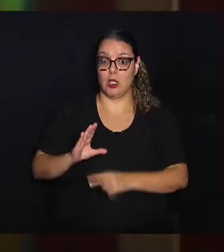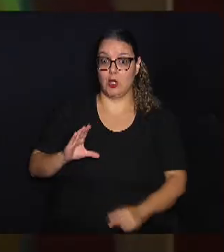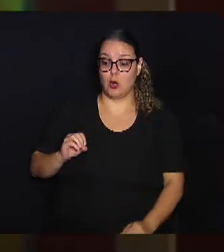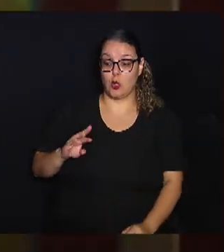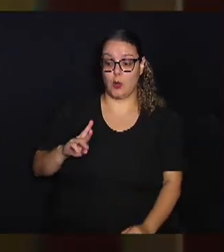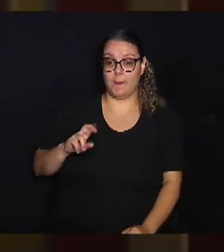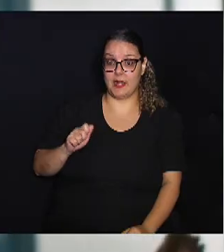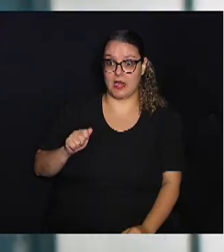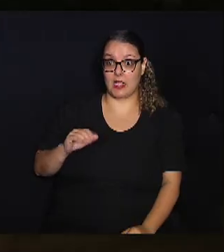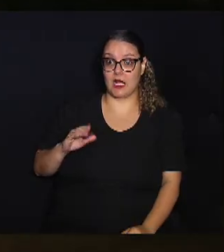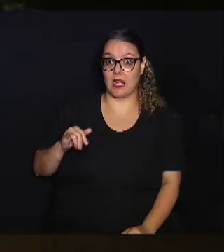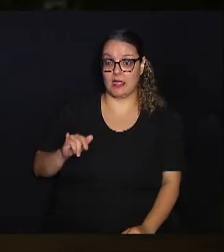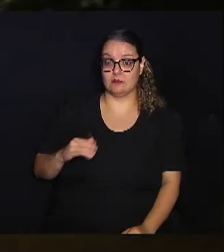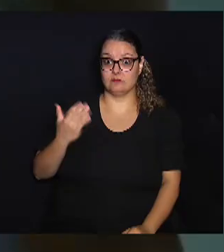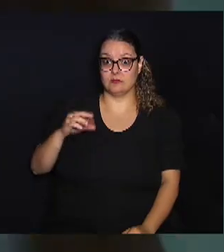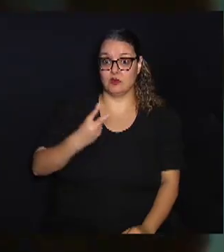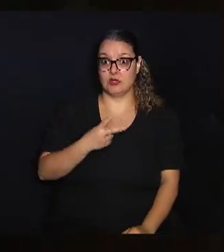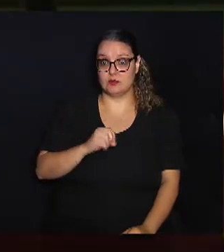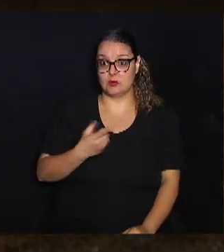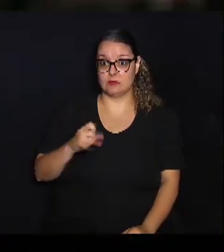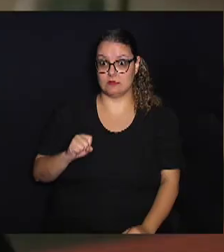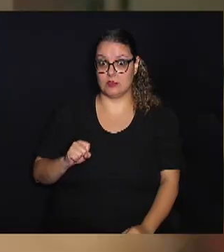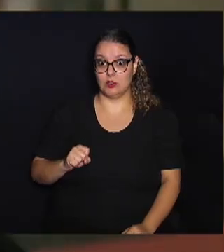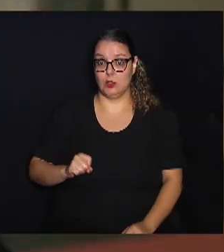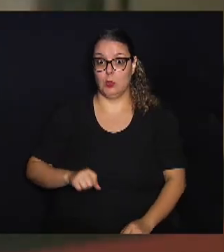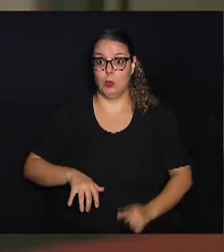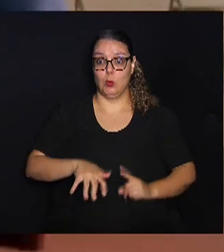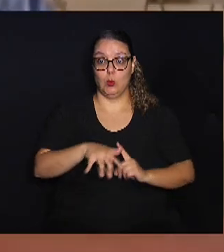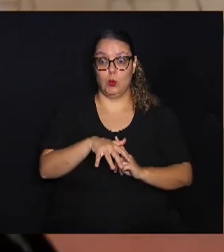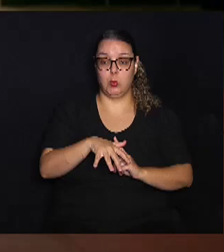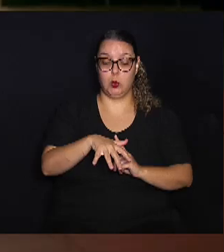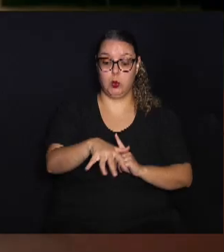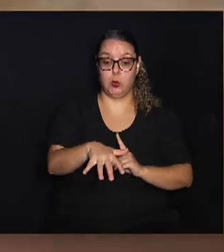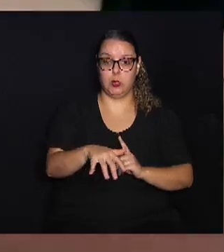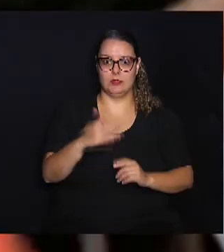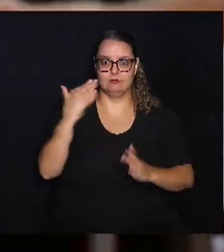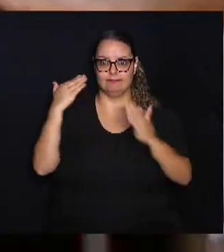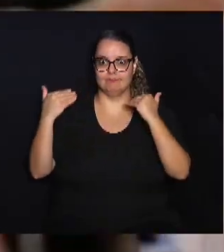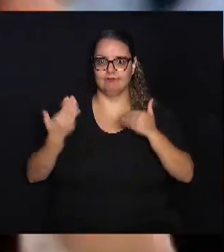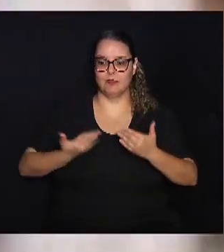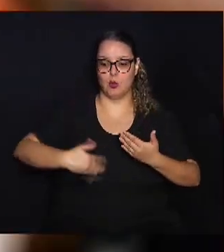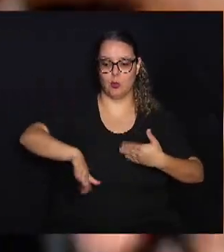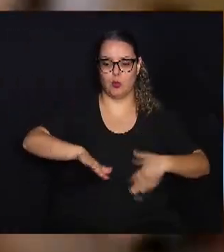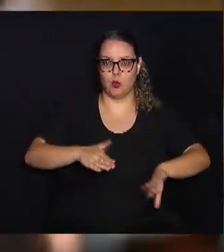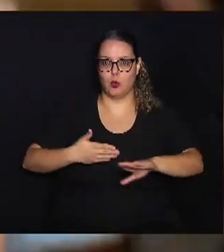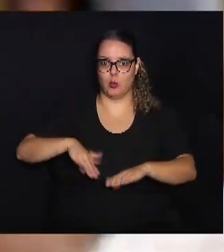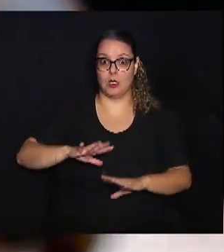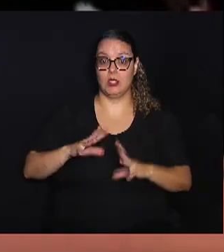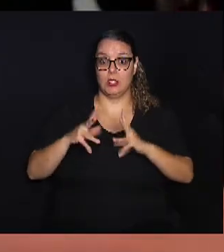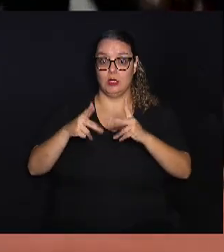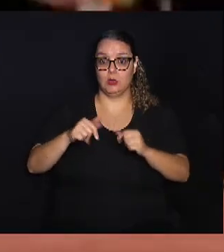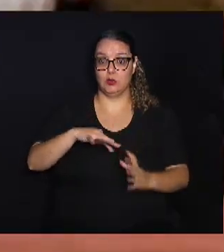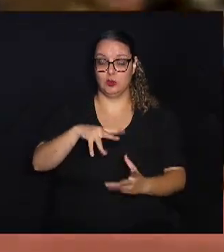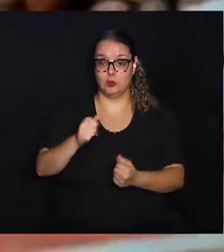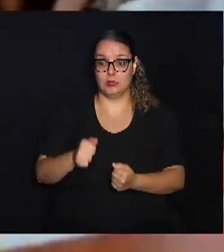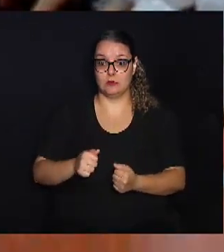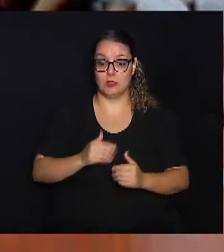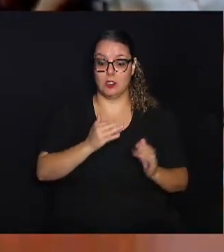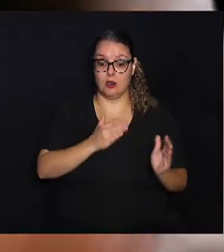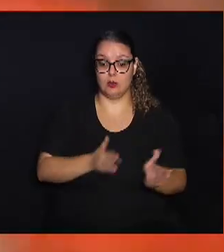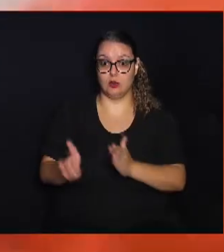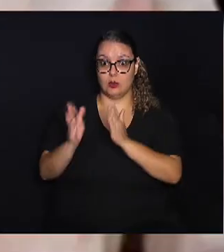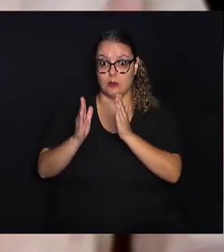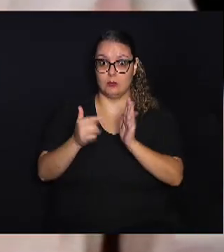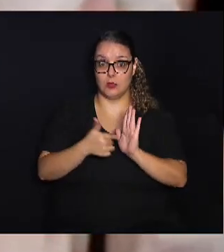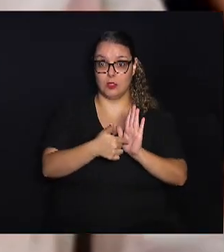lançada em 2018, tiveram uma enorme influência na popularidade do Karatê em todo o mundo. Essas produções mostraram